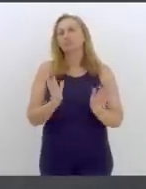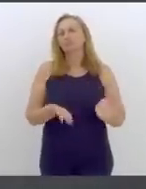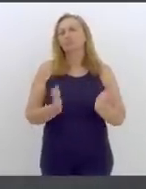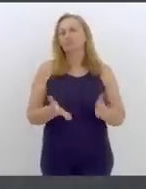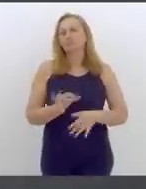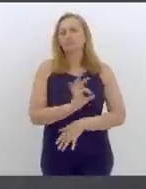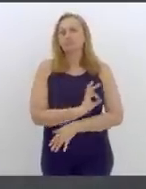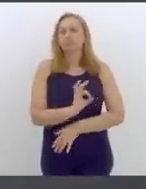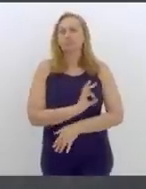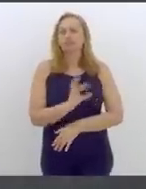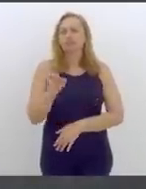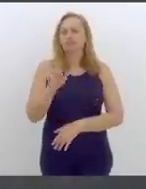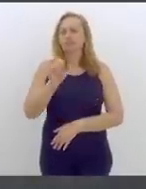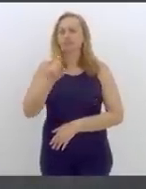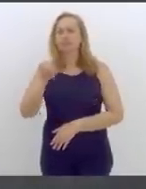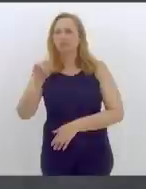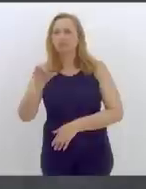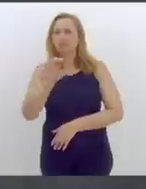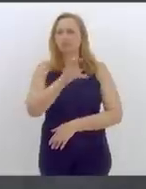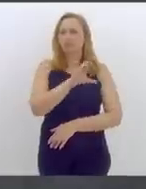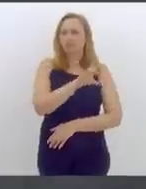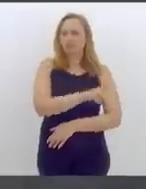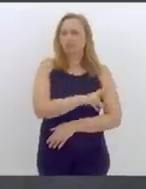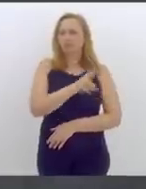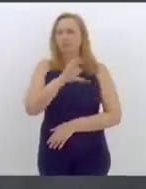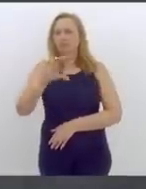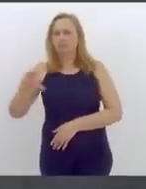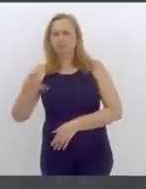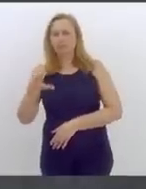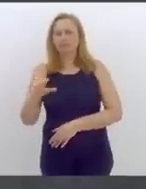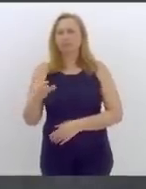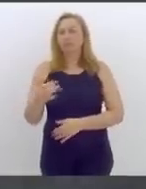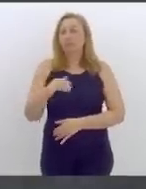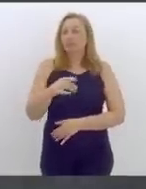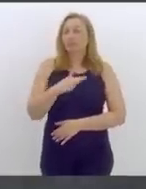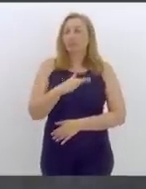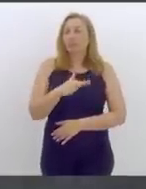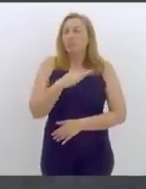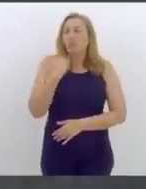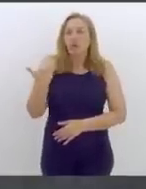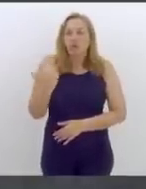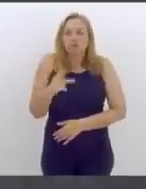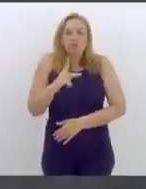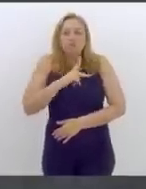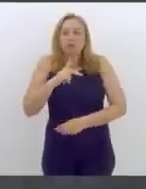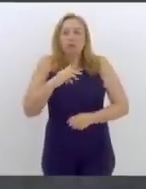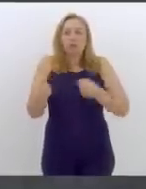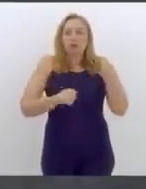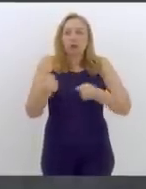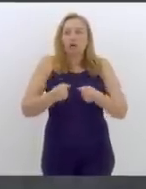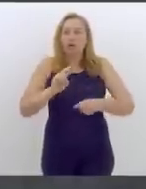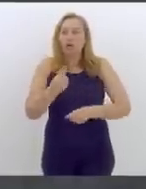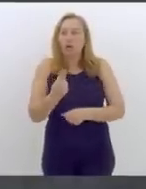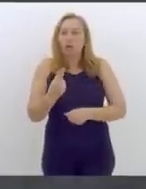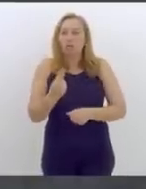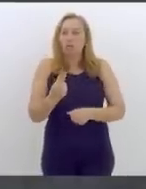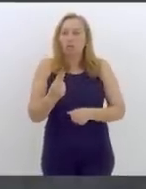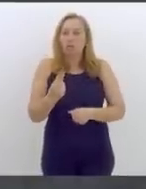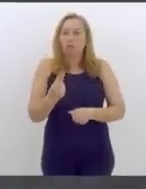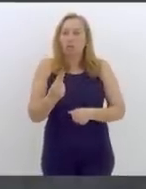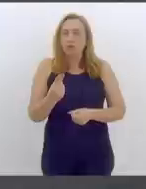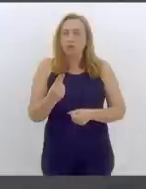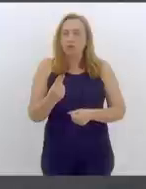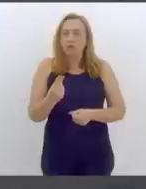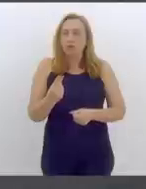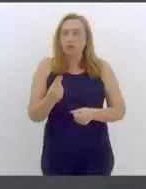com o policial lá em Arraial do Cabo tirou a própria vida dentro da viatura ou então explode com a mulher agride a mulher vai